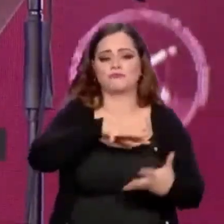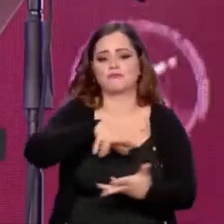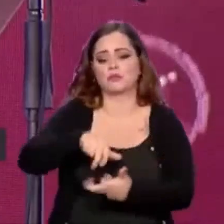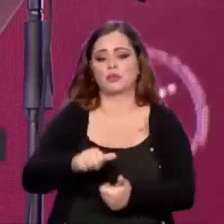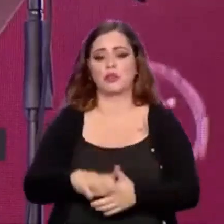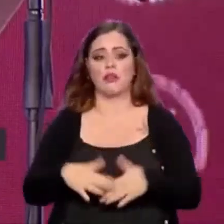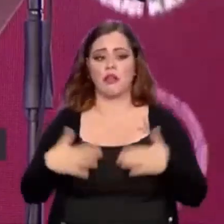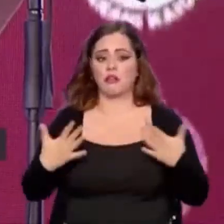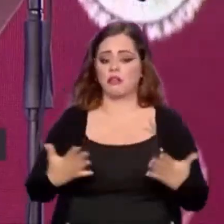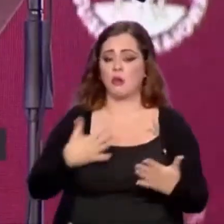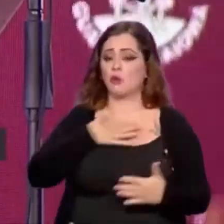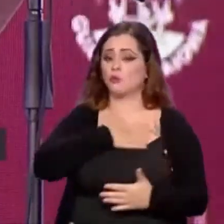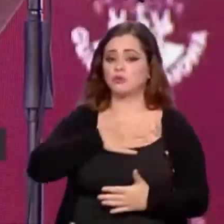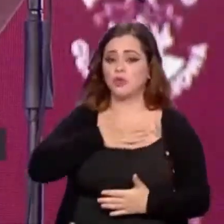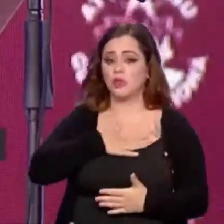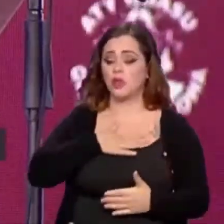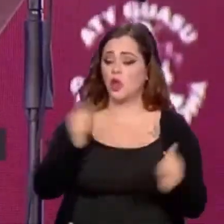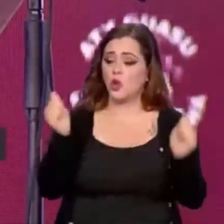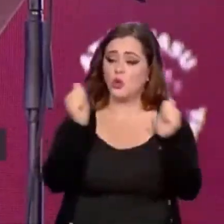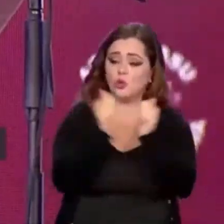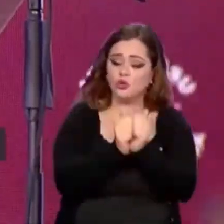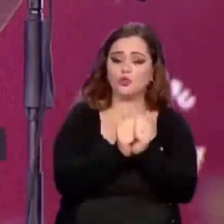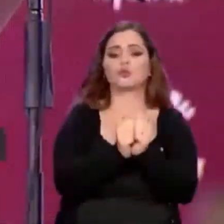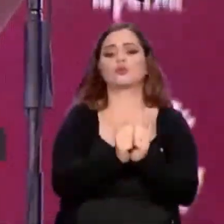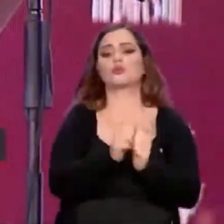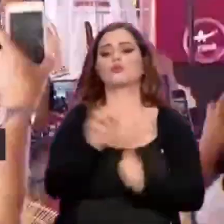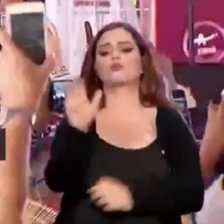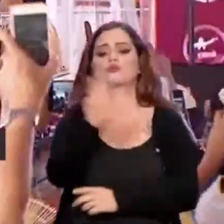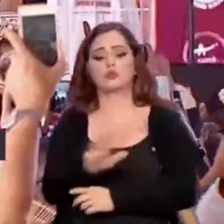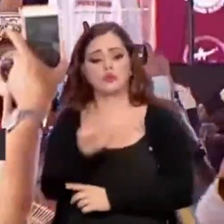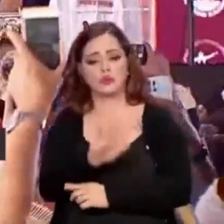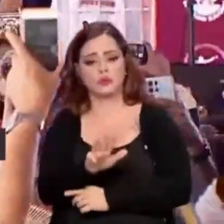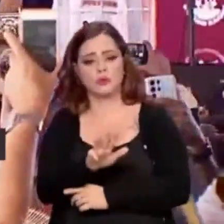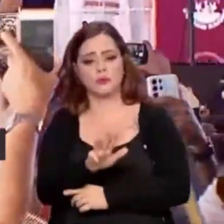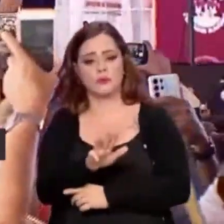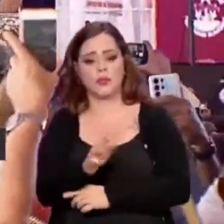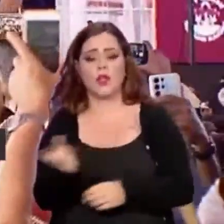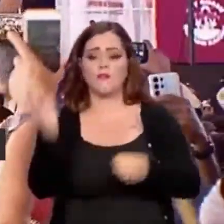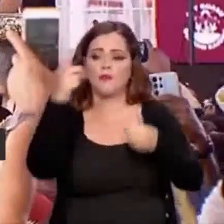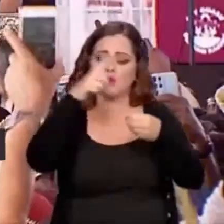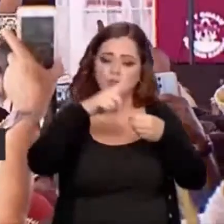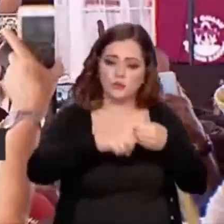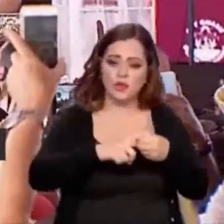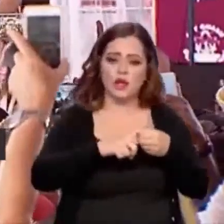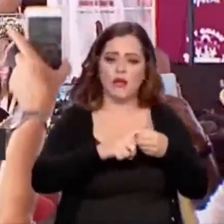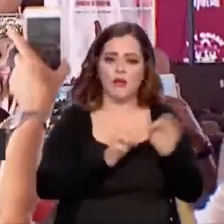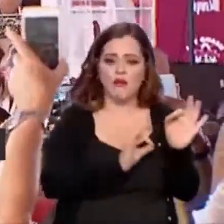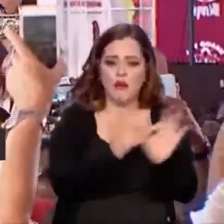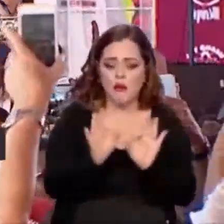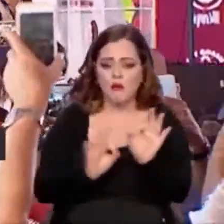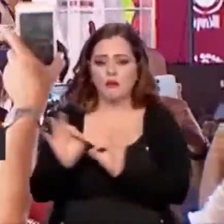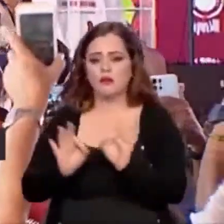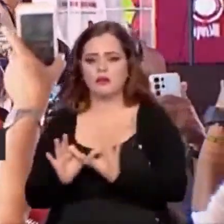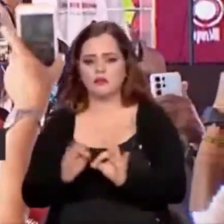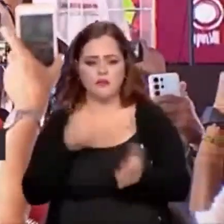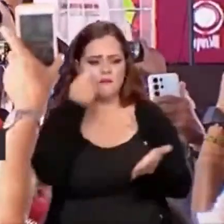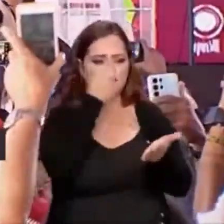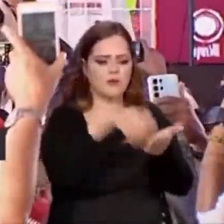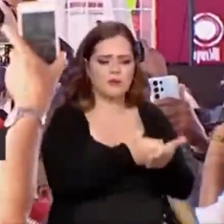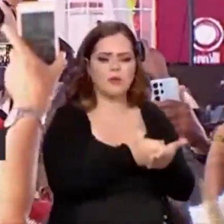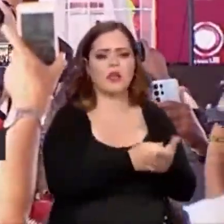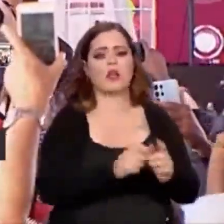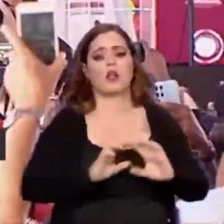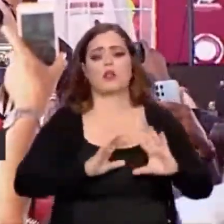Então, eu quero, junto com o presidente Lula, reassumir e reafirmar o